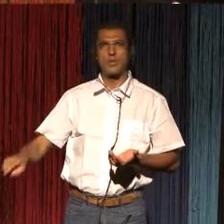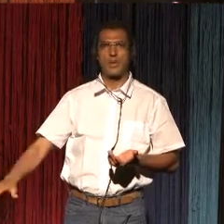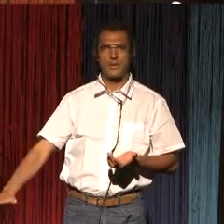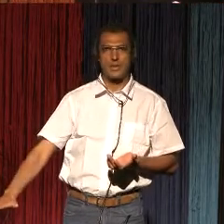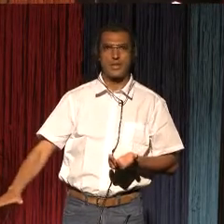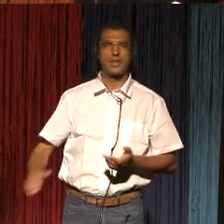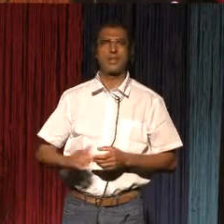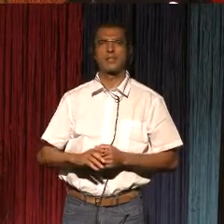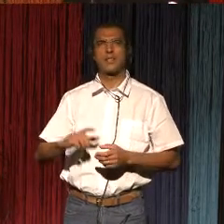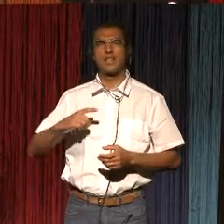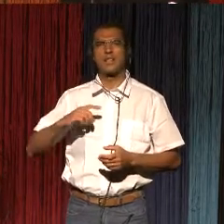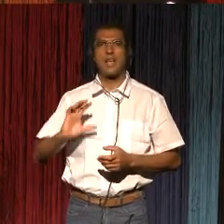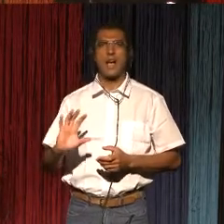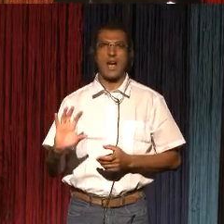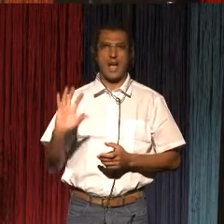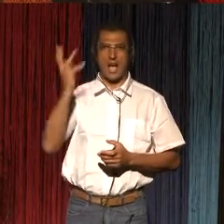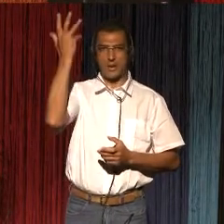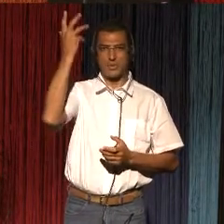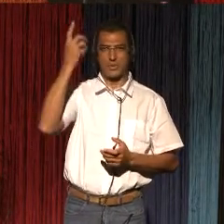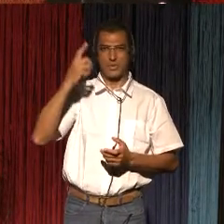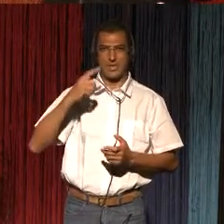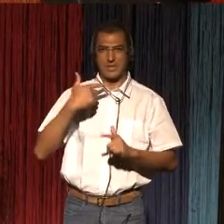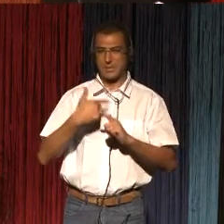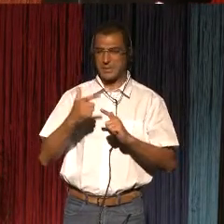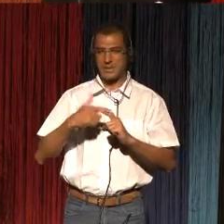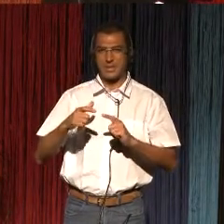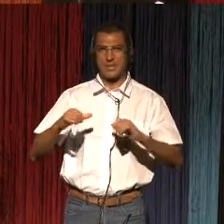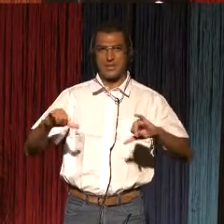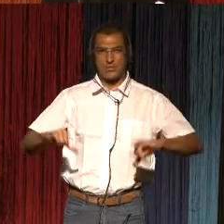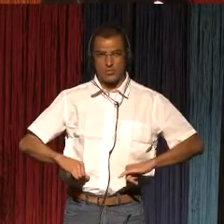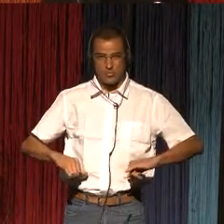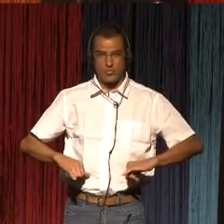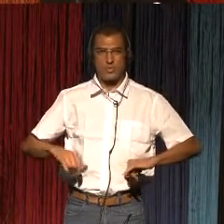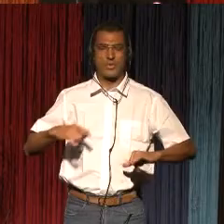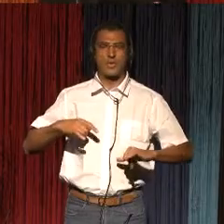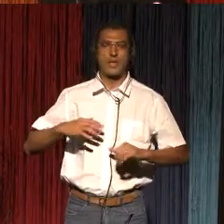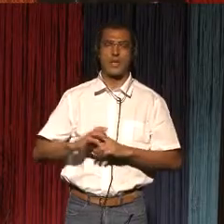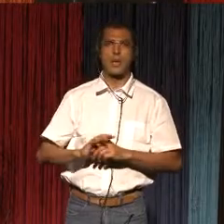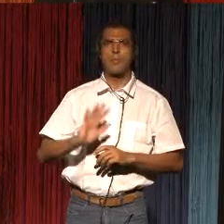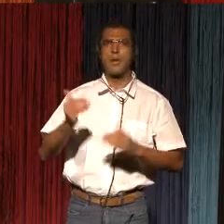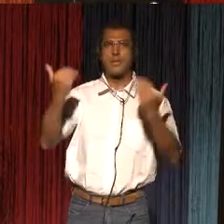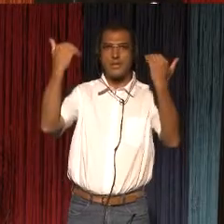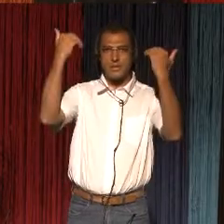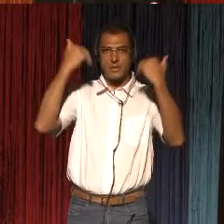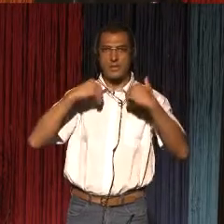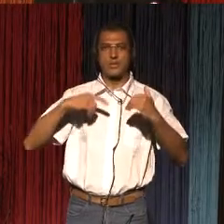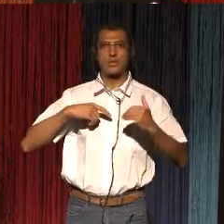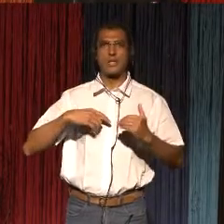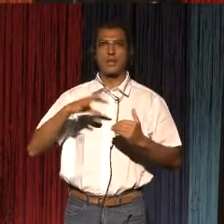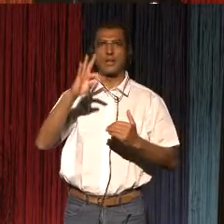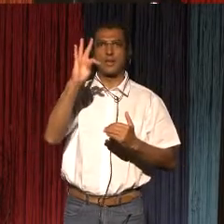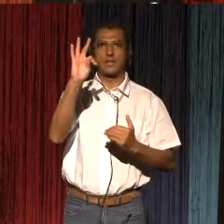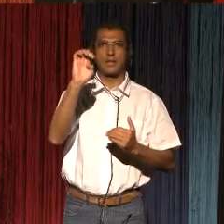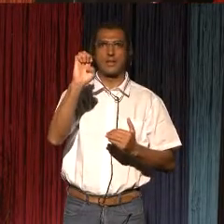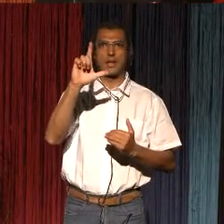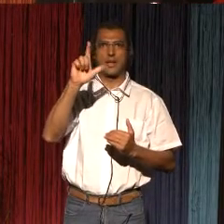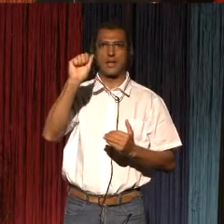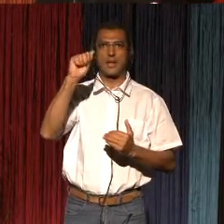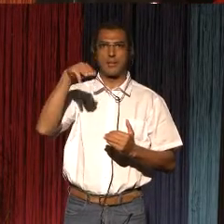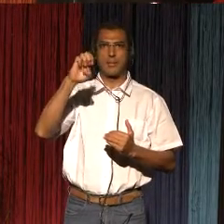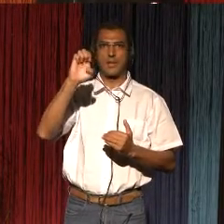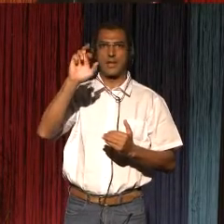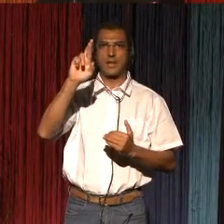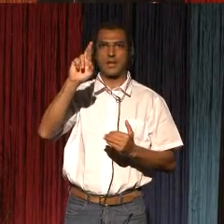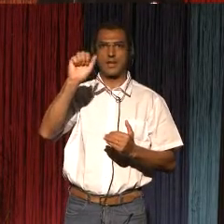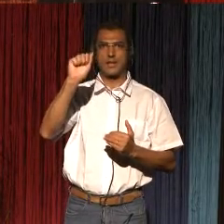faleceu. Mas eu quero que relaxem. Nós temos uma enzima chamada telomerase. O nosso organismo fabrica